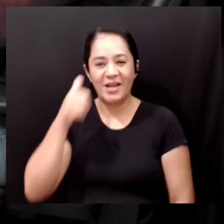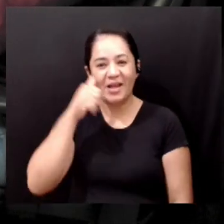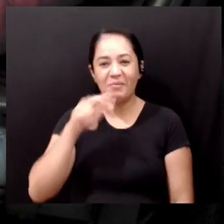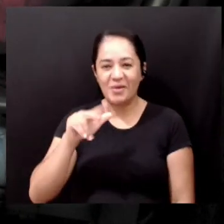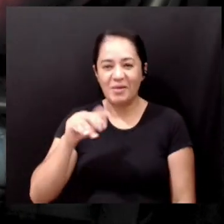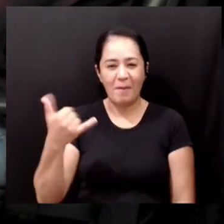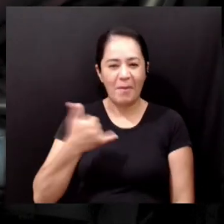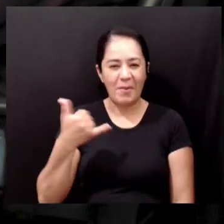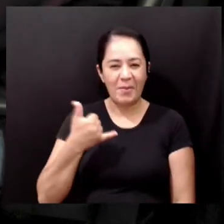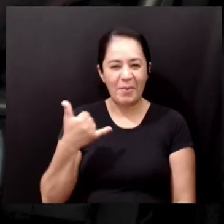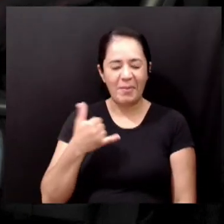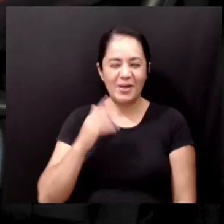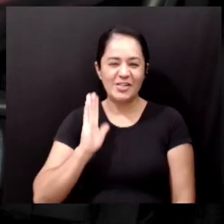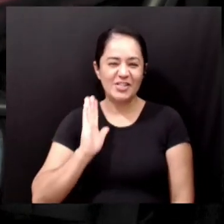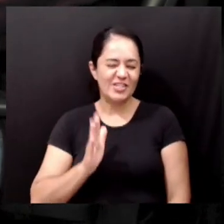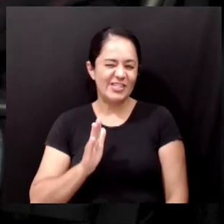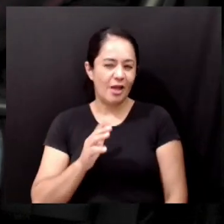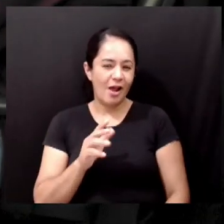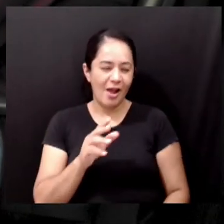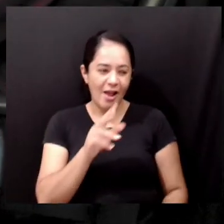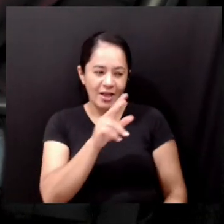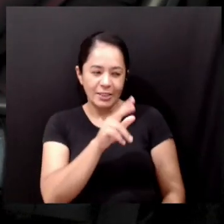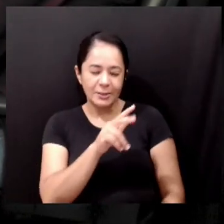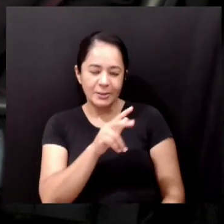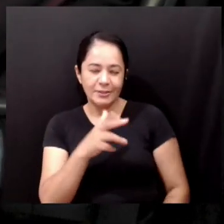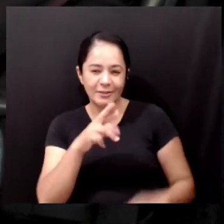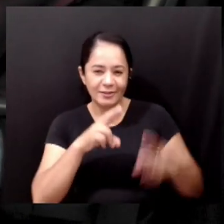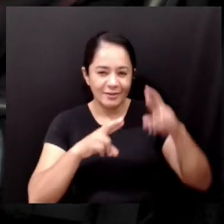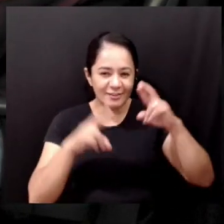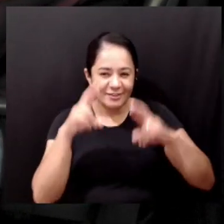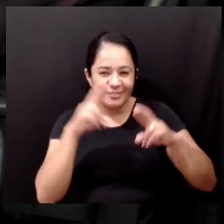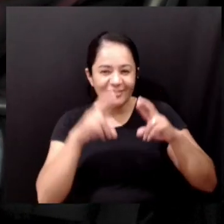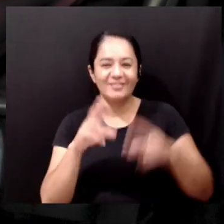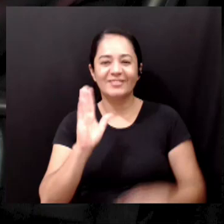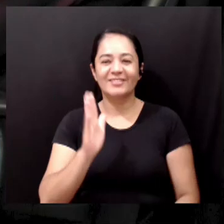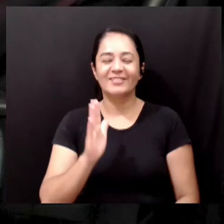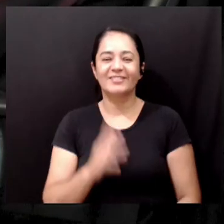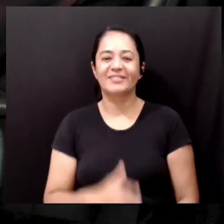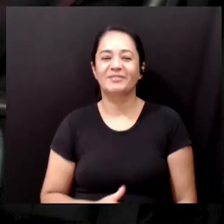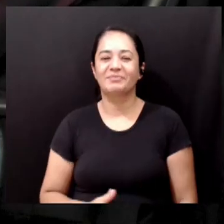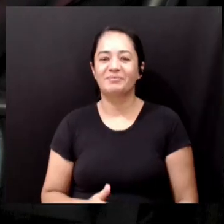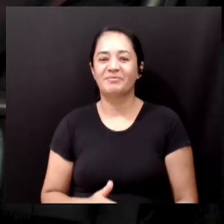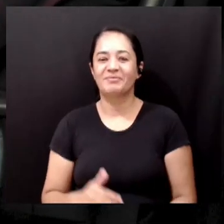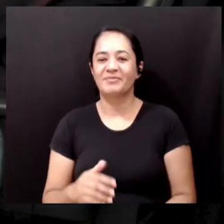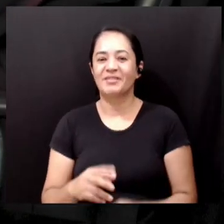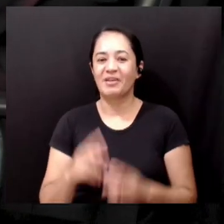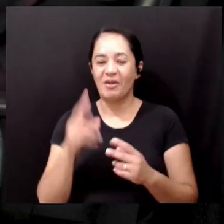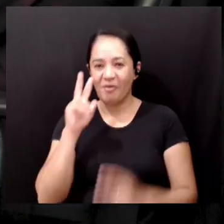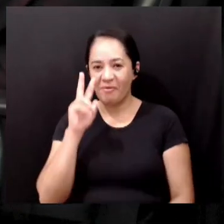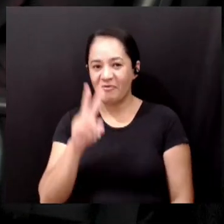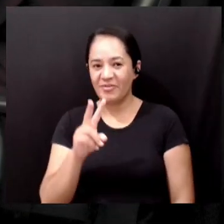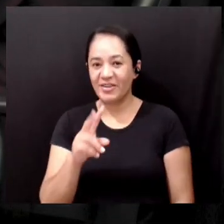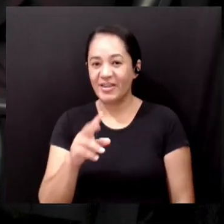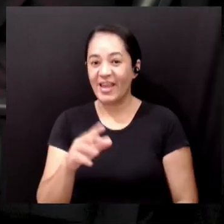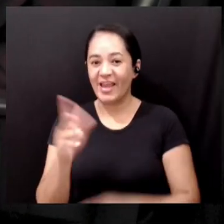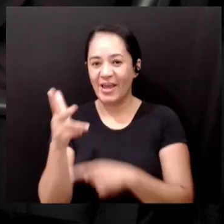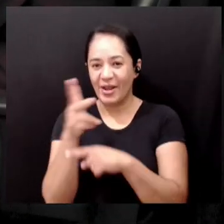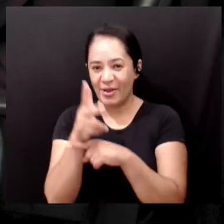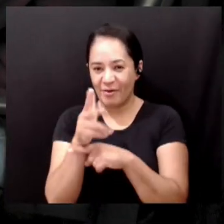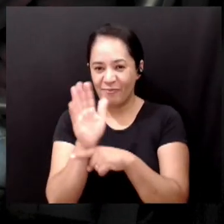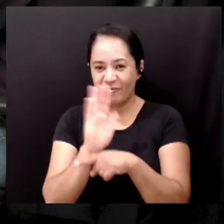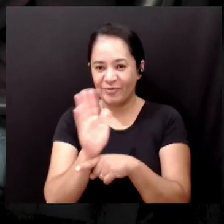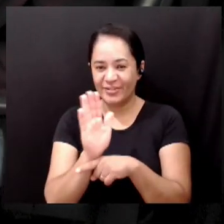ali averigando, né? Tinha notícia dela pela minha irmã. Então, vamos ver. A Cristiane gravou um vídeo que eu trouxe aqui e eu queria que